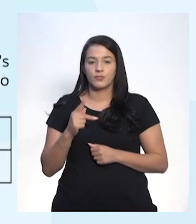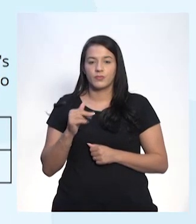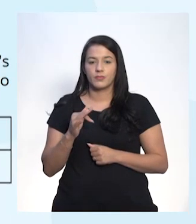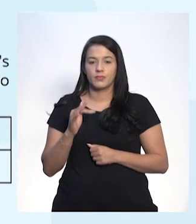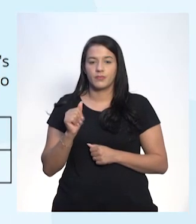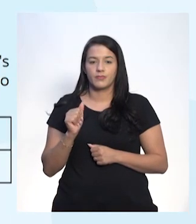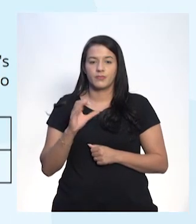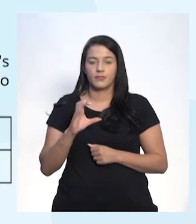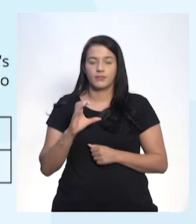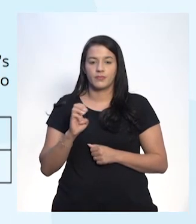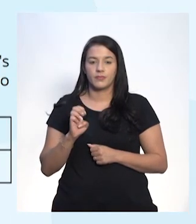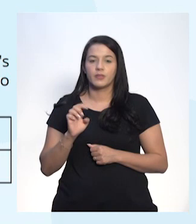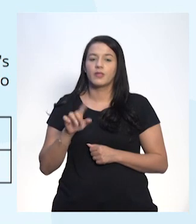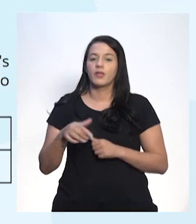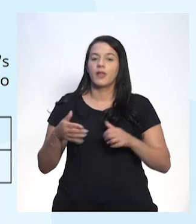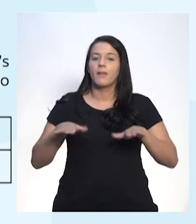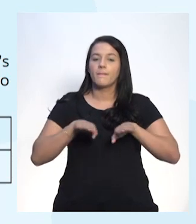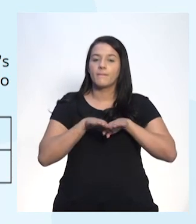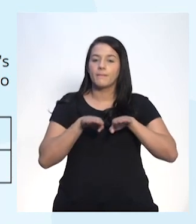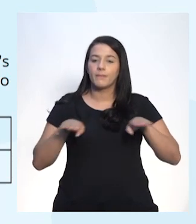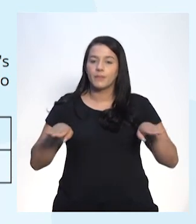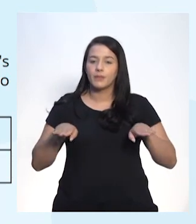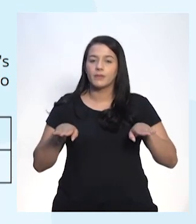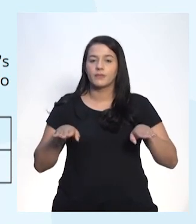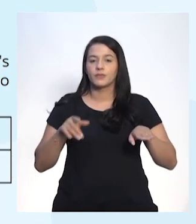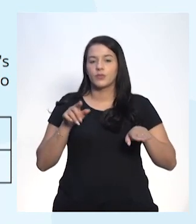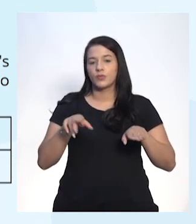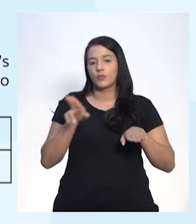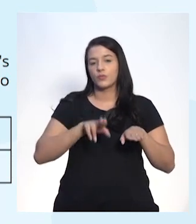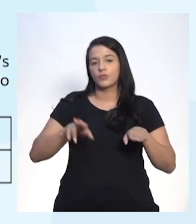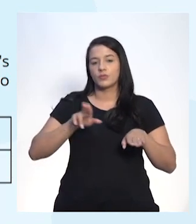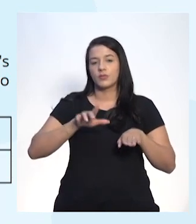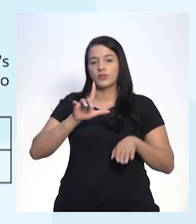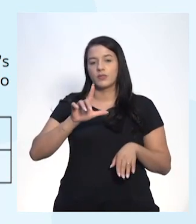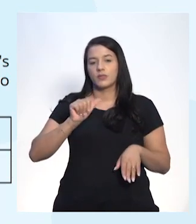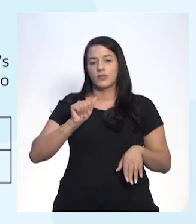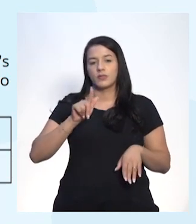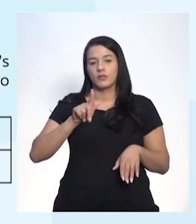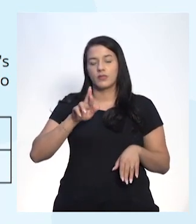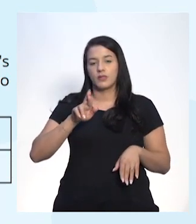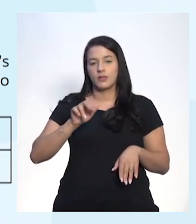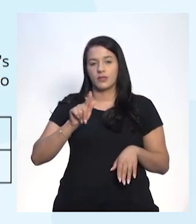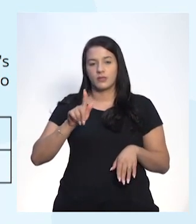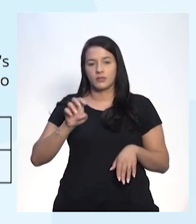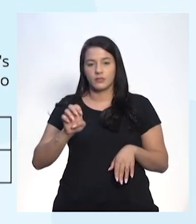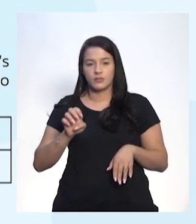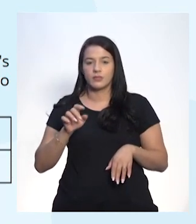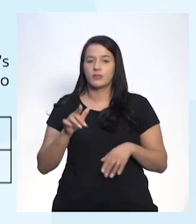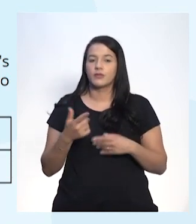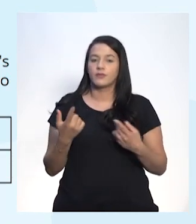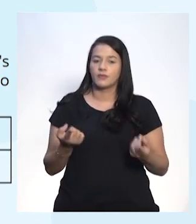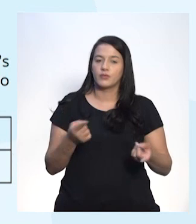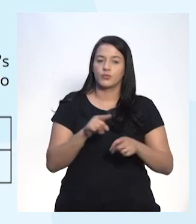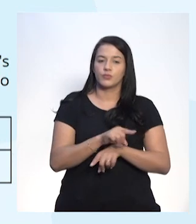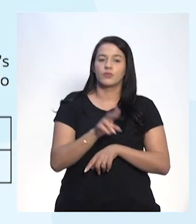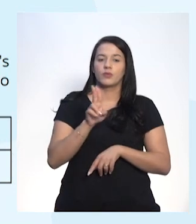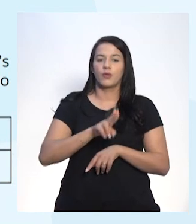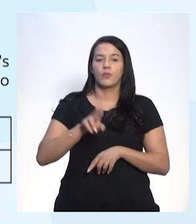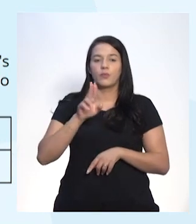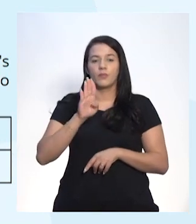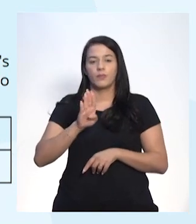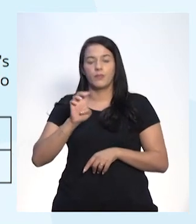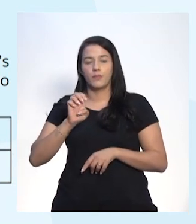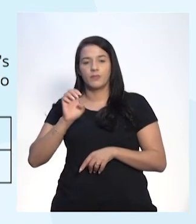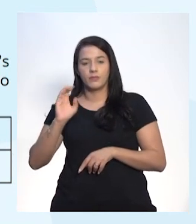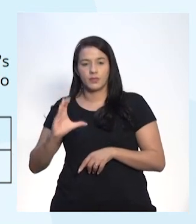plana, combina mais para você usar a palavra large, em vez de você usar a palavra big. Né? Agora, então, é uma